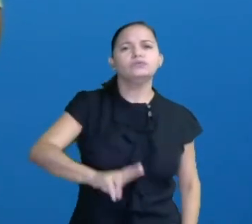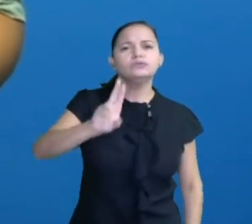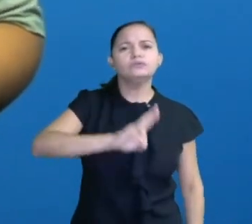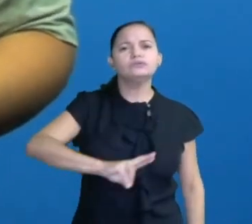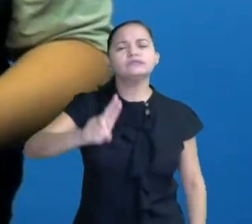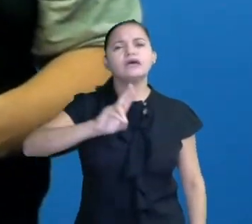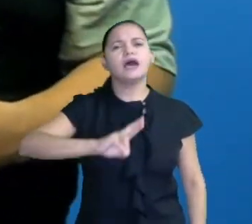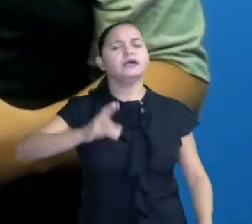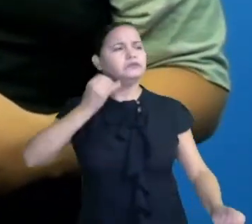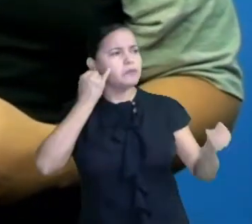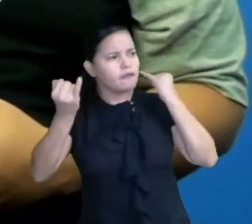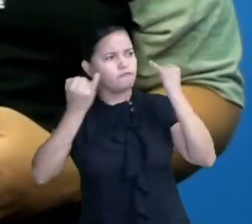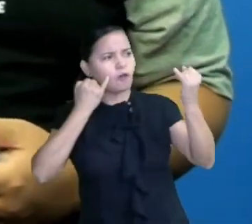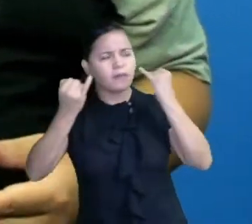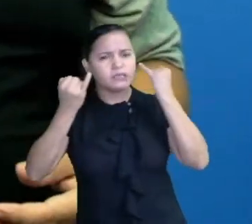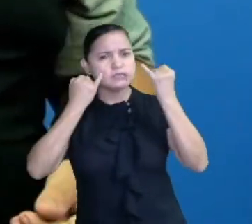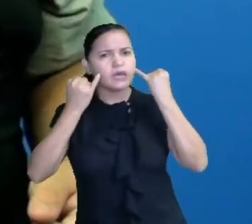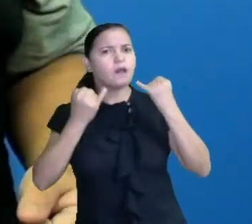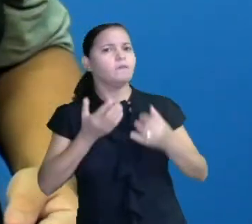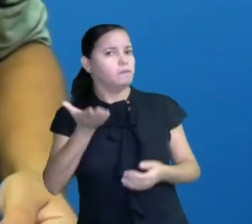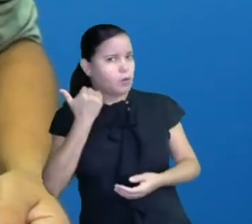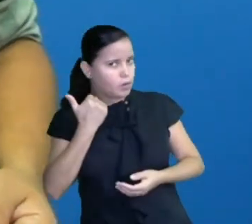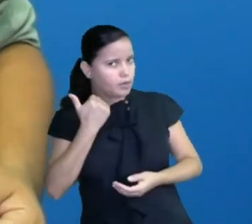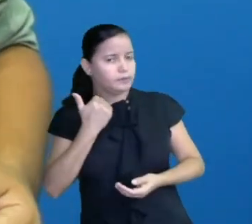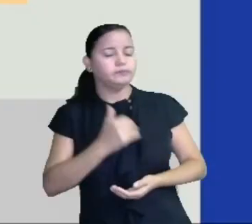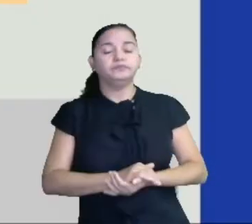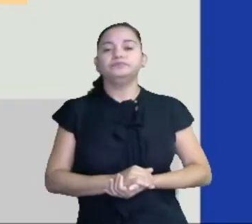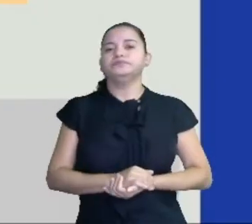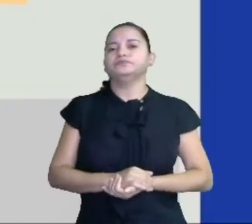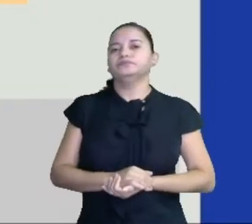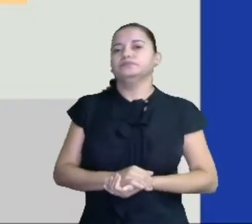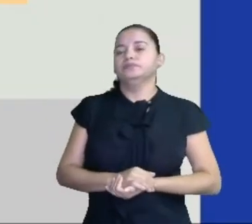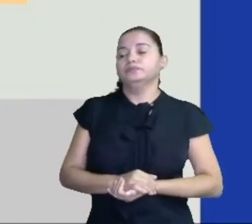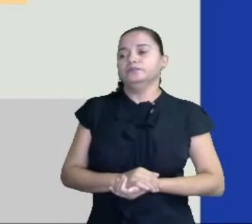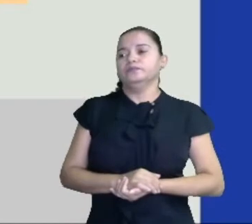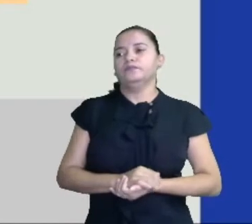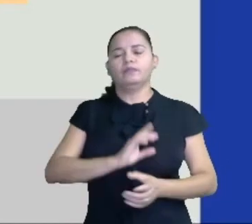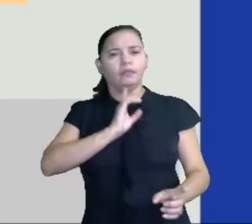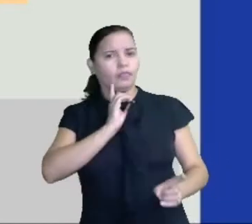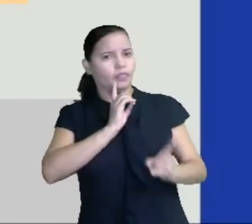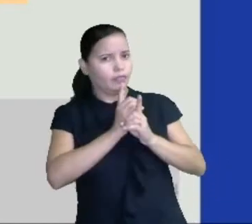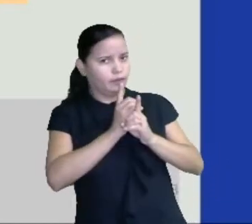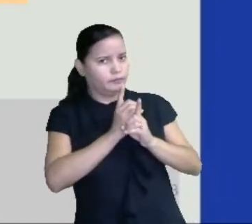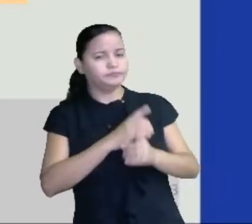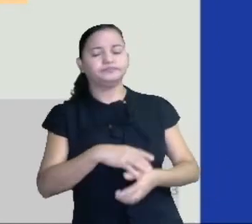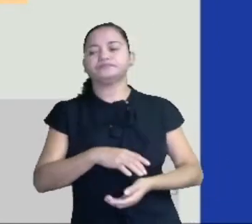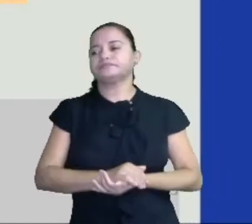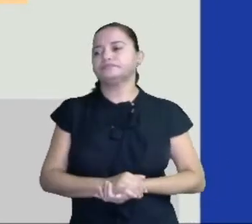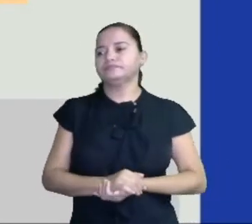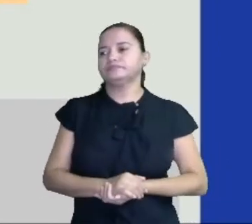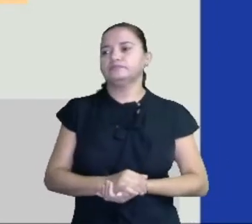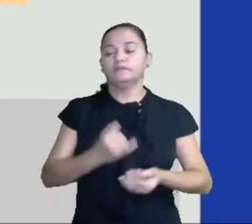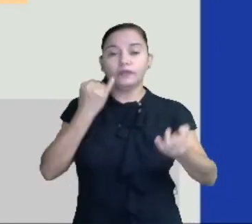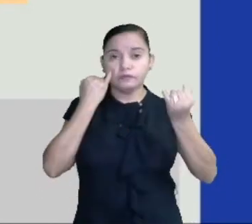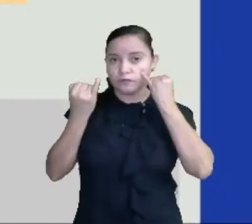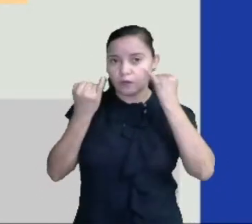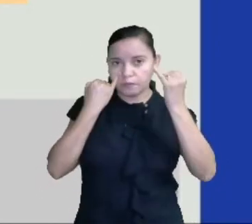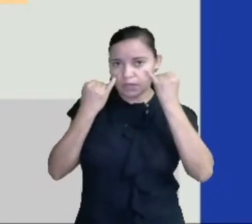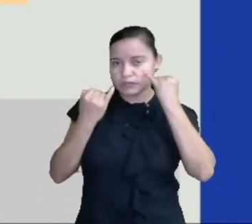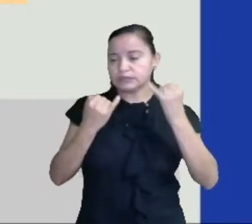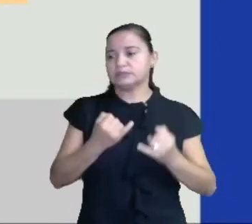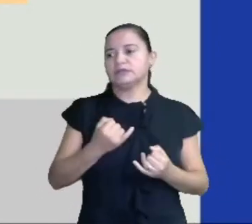utilizado essas informações? Vamos lá? Como identificar? Informações explícitas